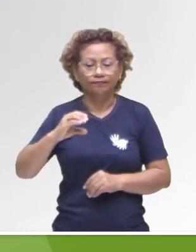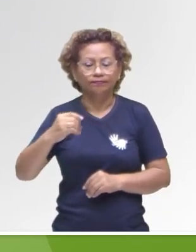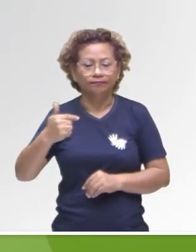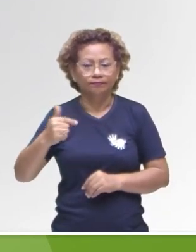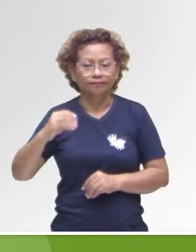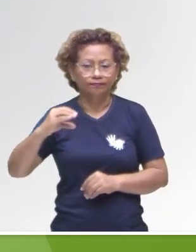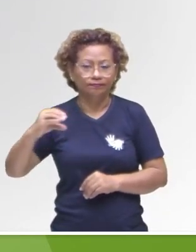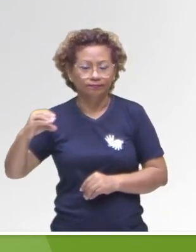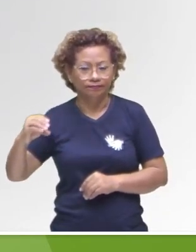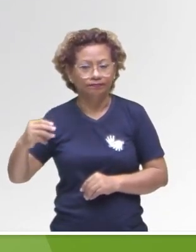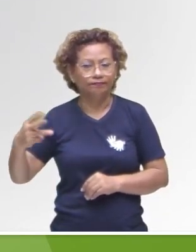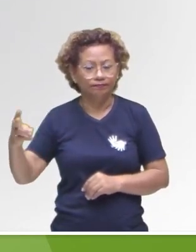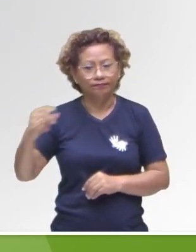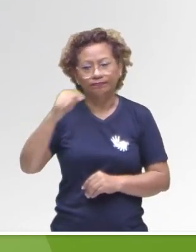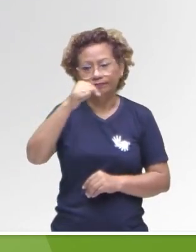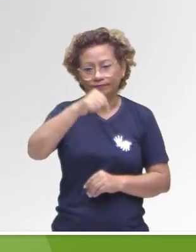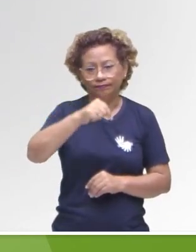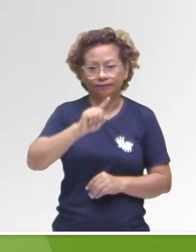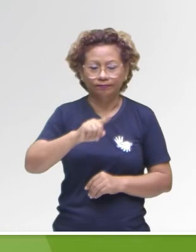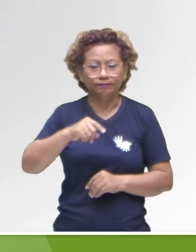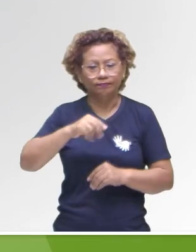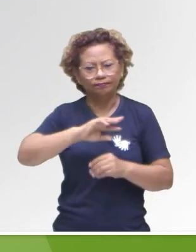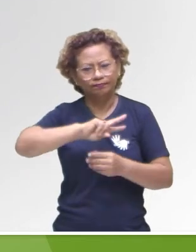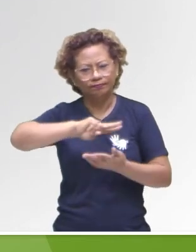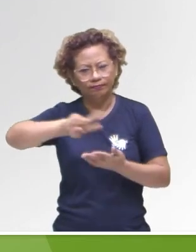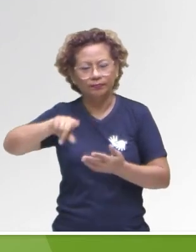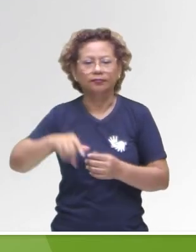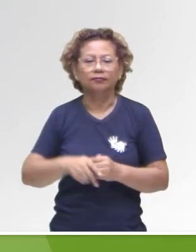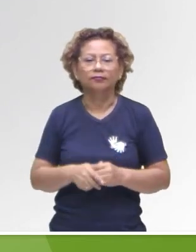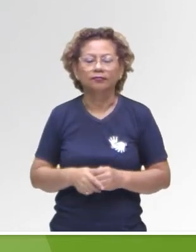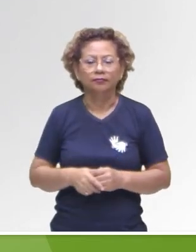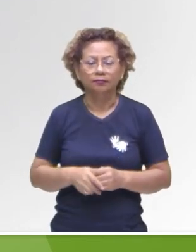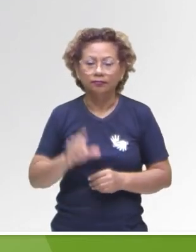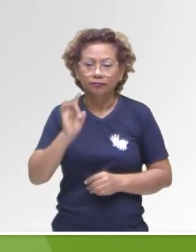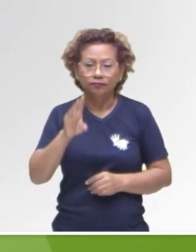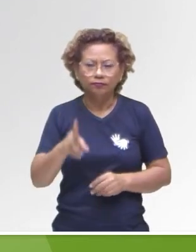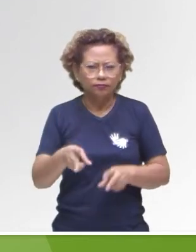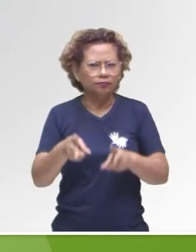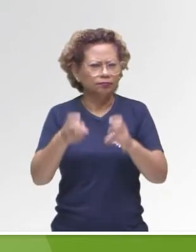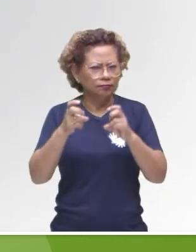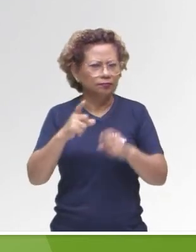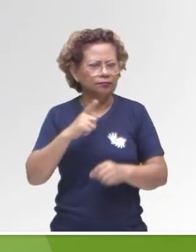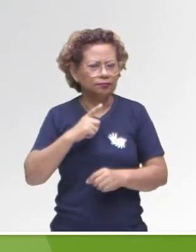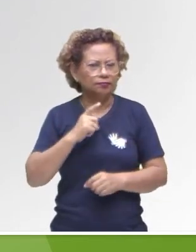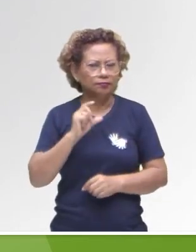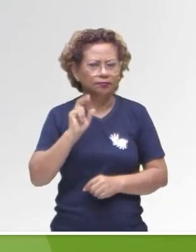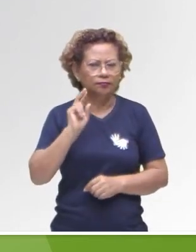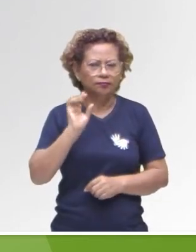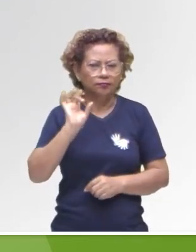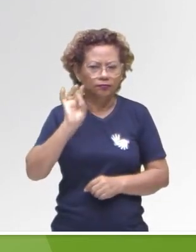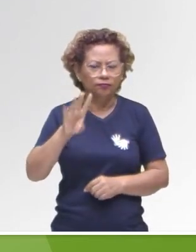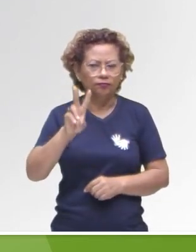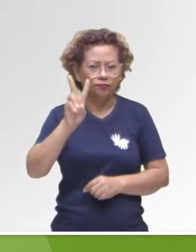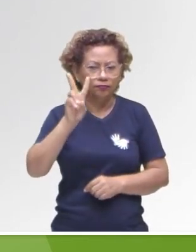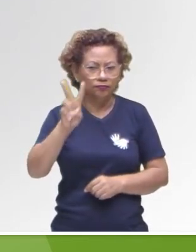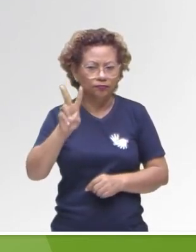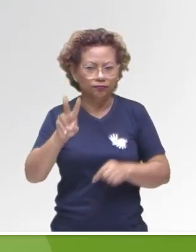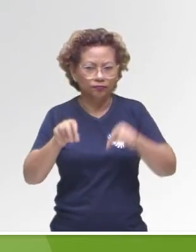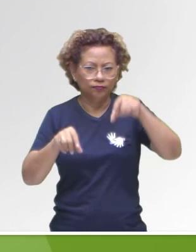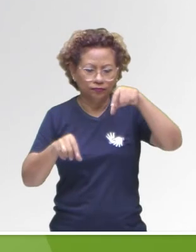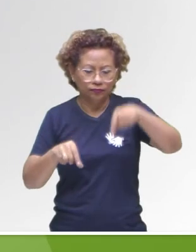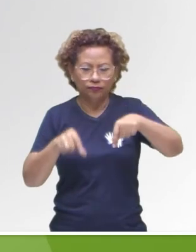1 sobre C3. Aqui, se eu tiver um circuito que tenha só 2 capacitores, a capacitância